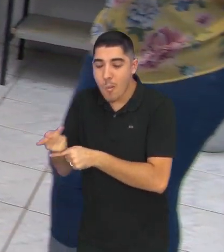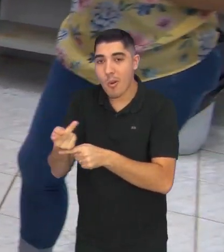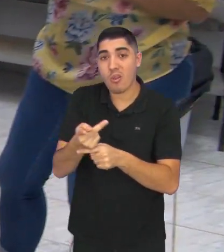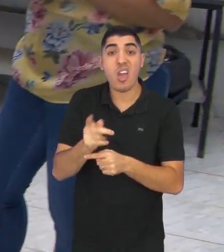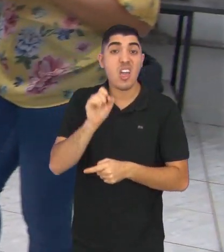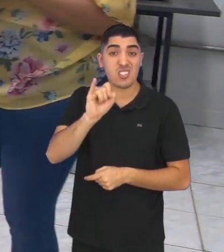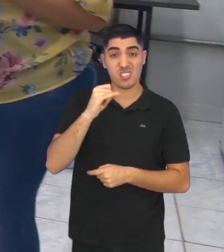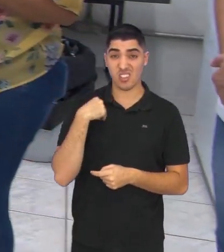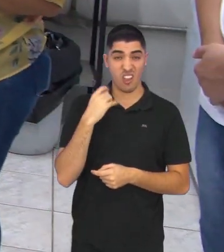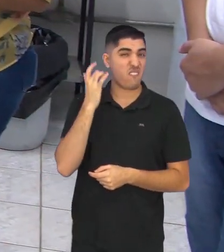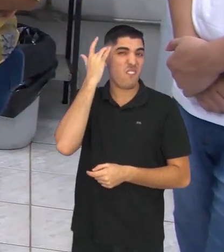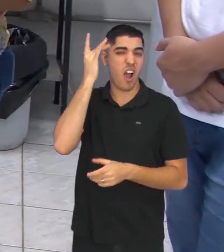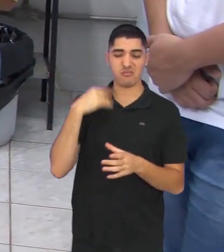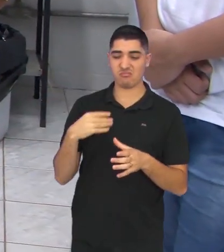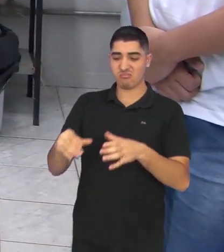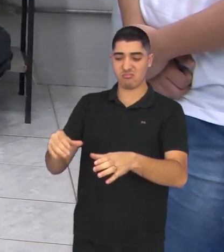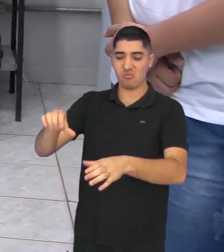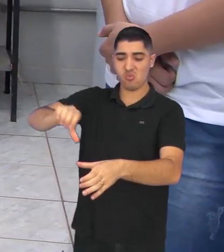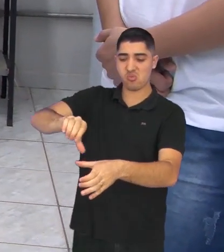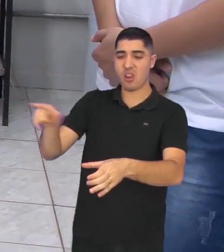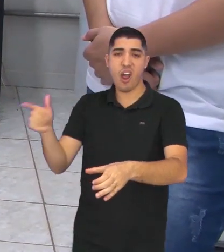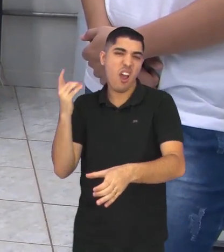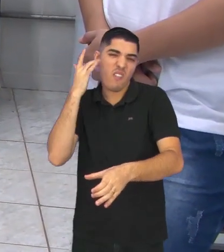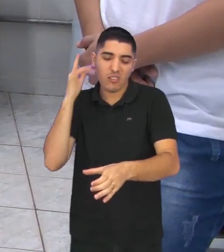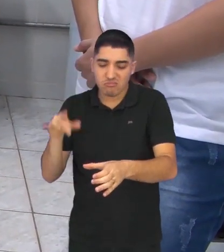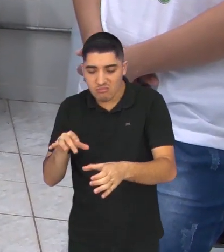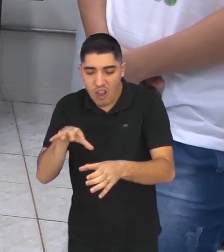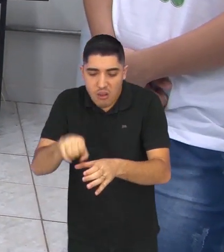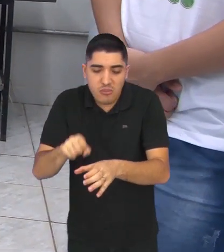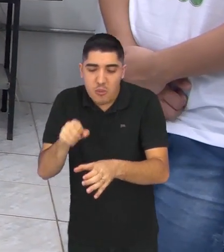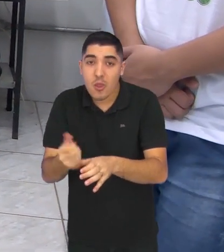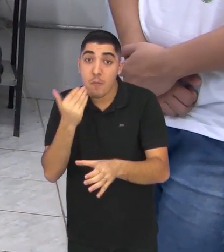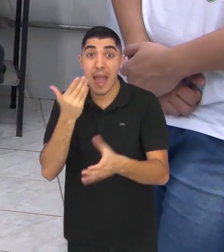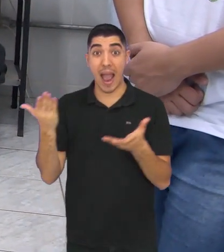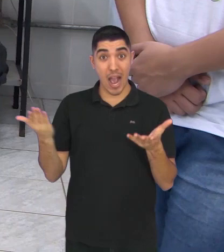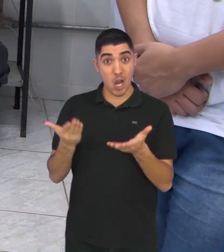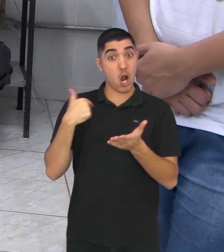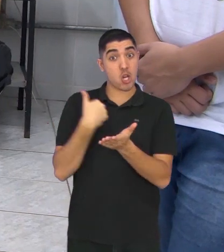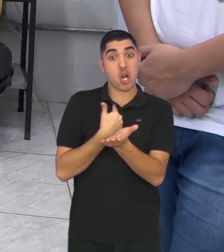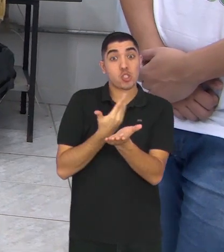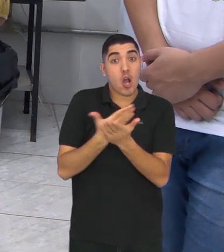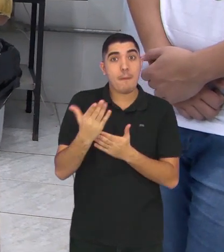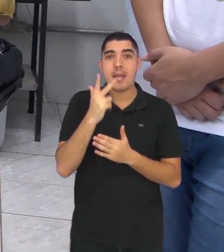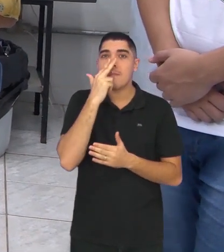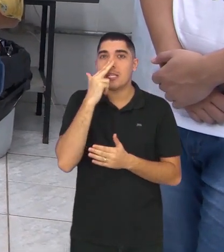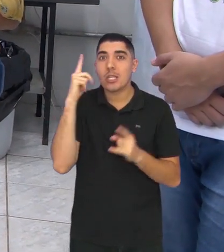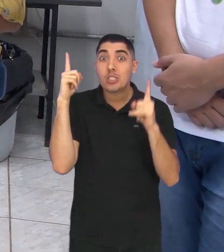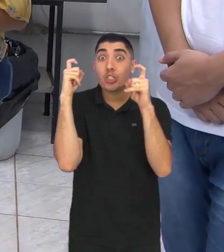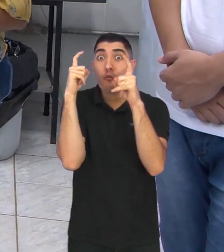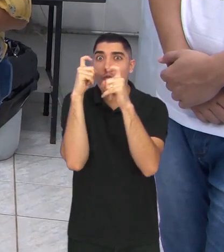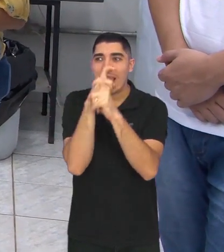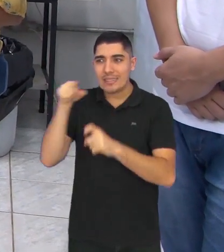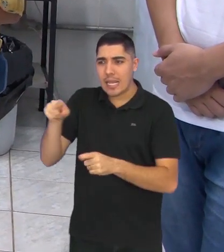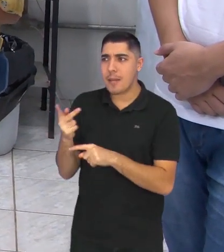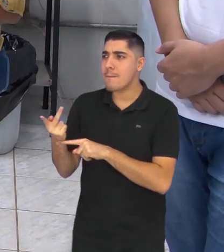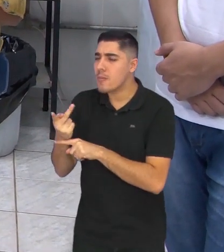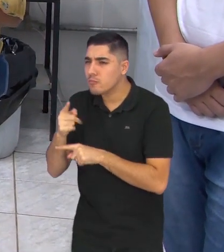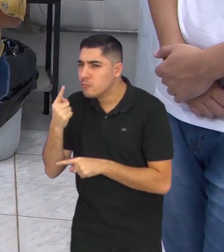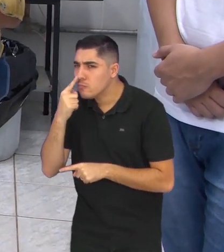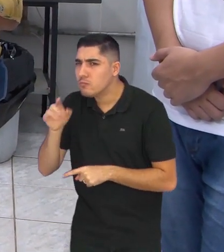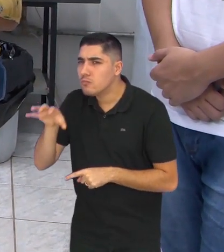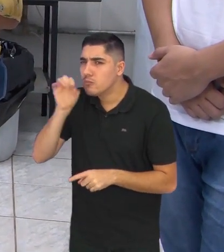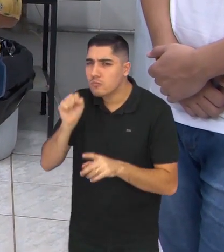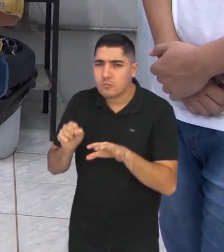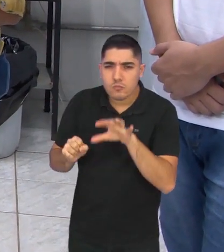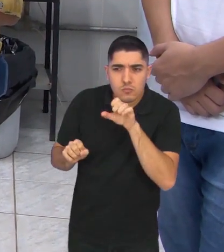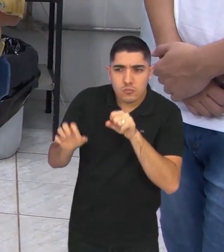ração ou dar comida, é fácil ele pegar. Sim, já sabe onde então tá a gente começa a dificultar com o enriquecimento, não só para estimular, né?